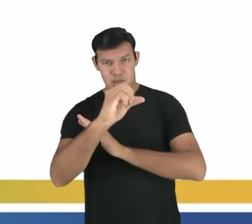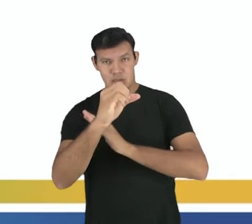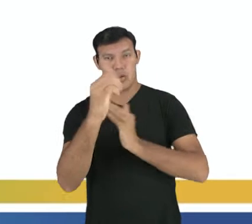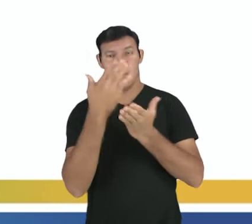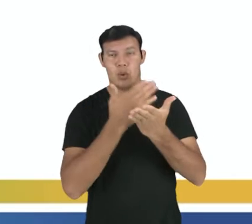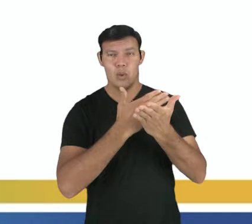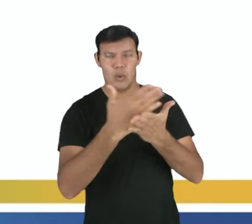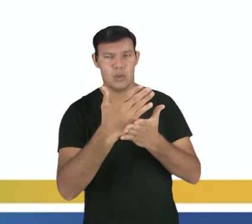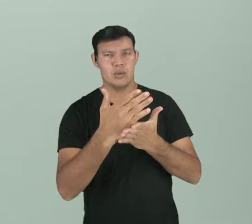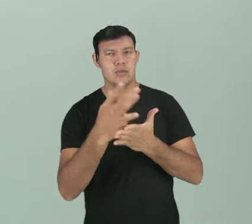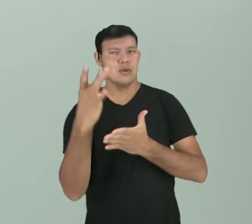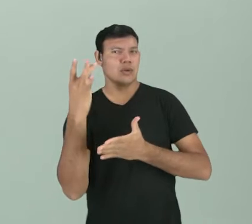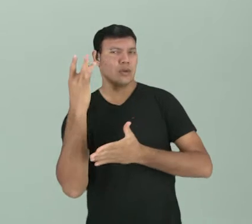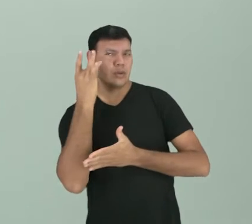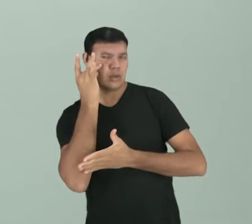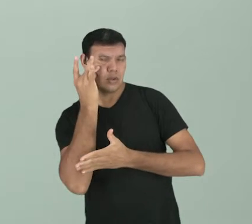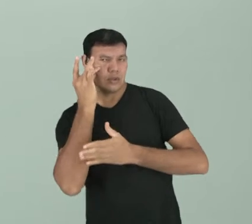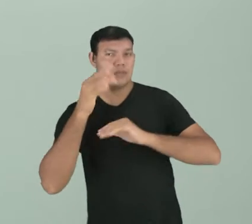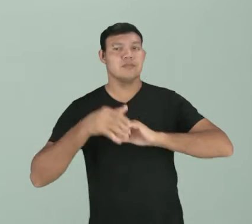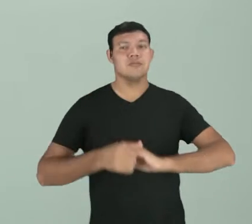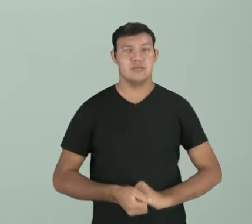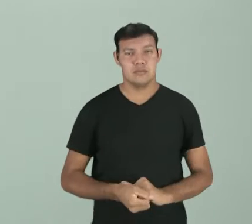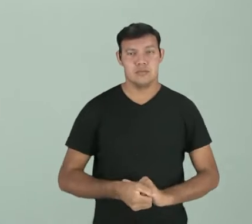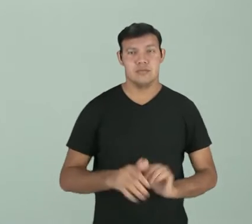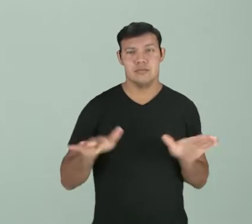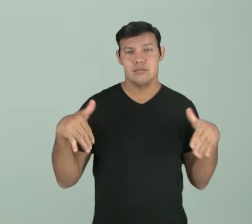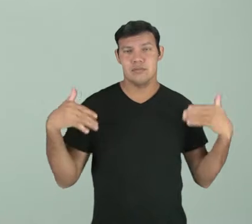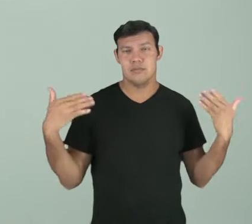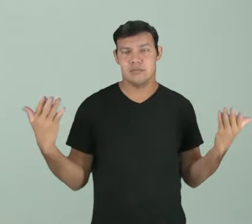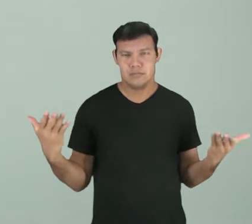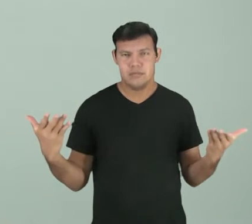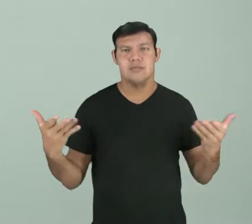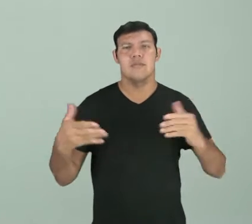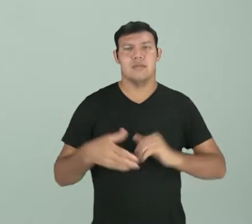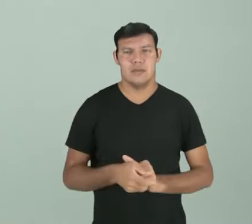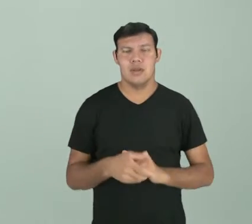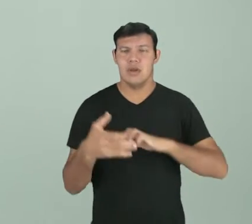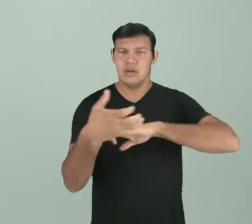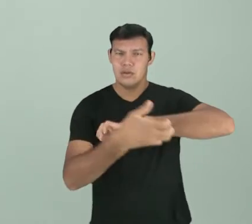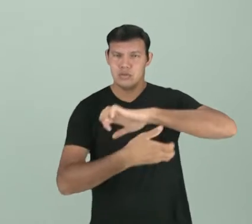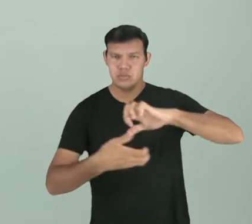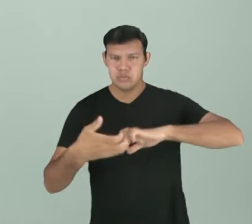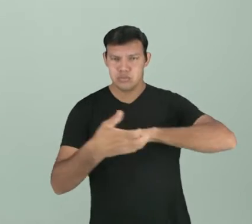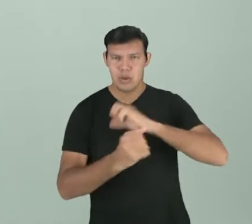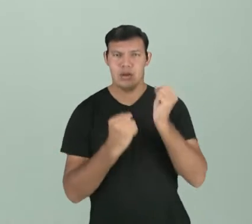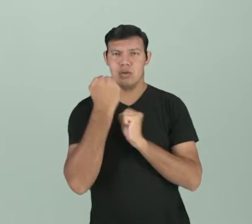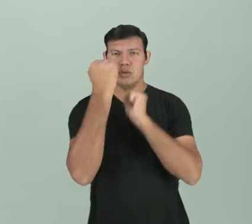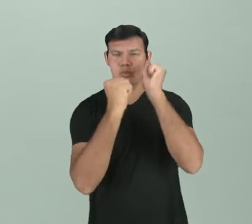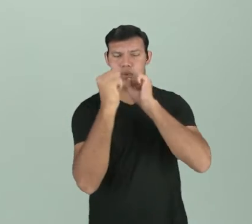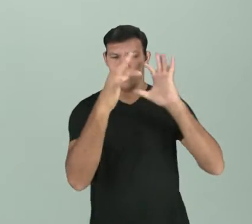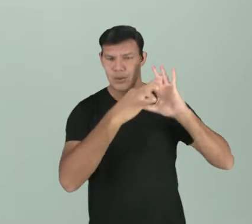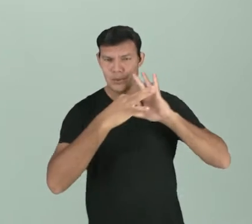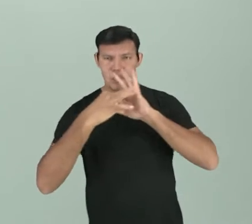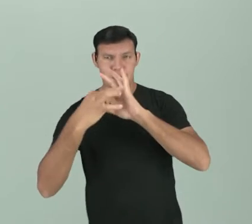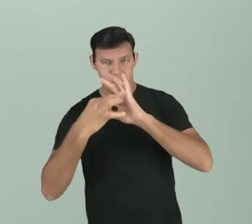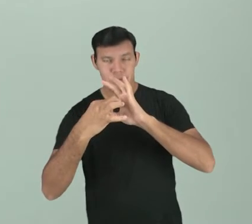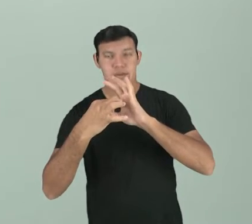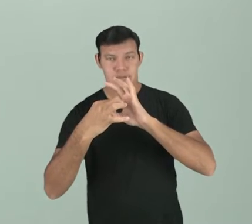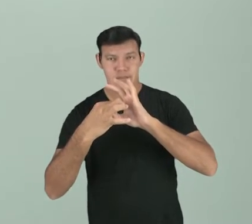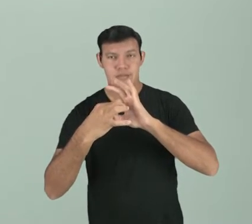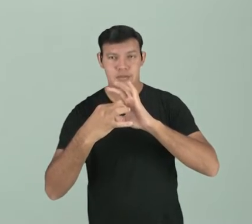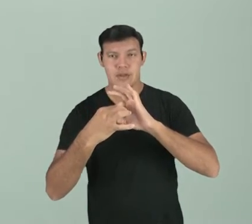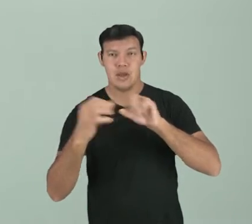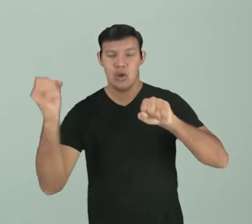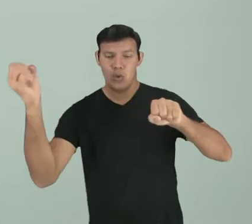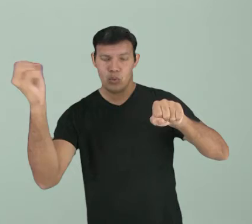o realismo. Então aí veio aí dentro dessa revolução industrial, desse contexto de revolução industrial,